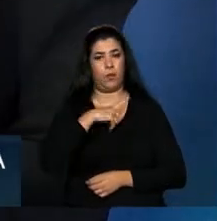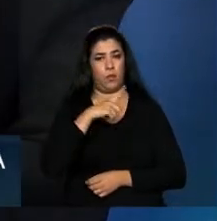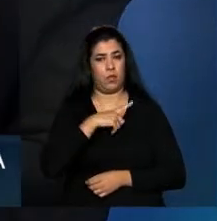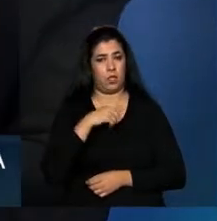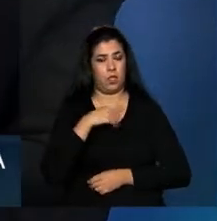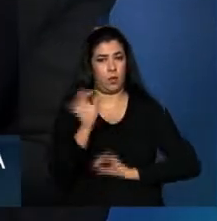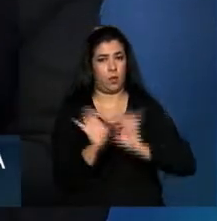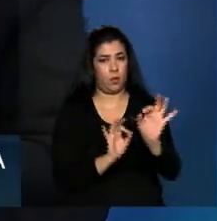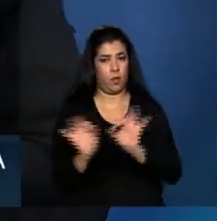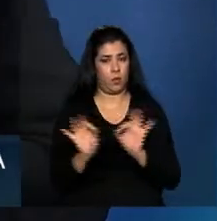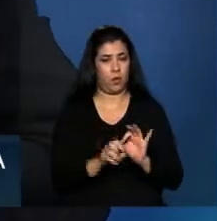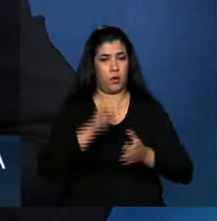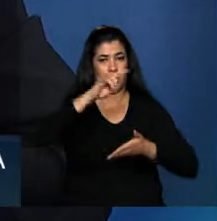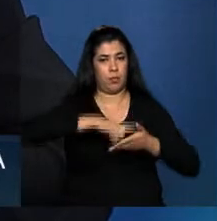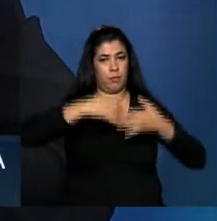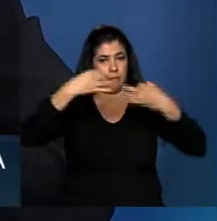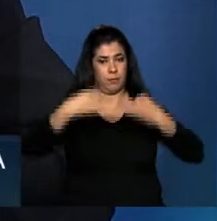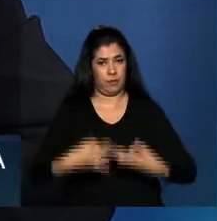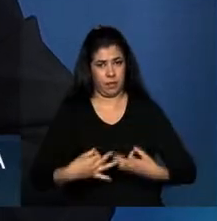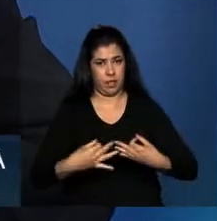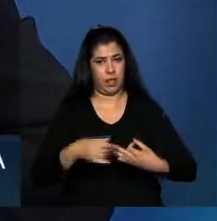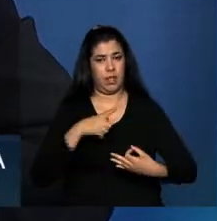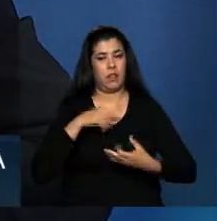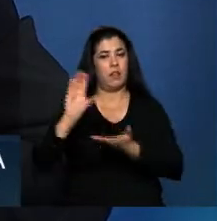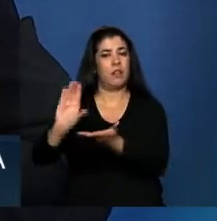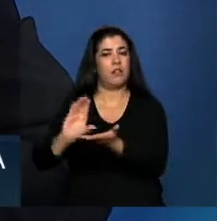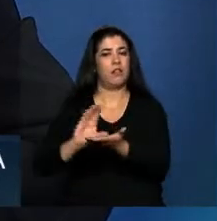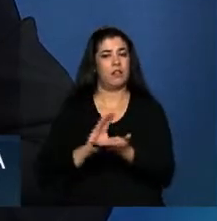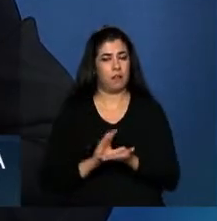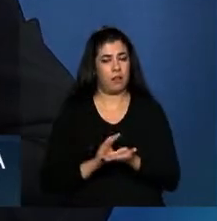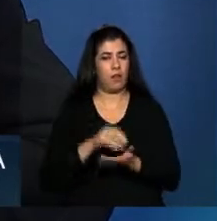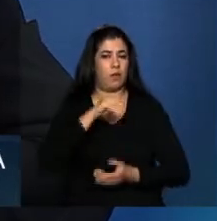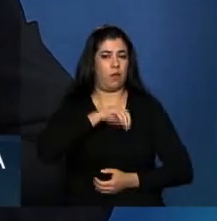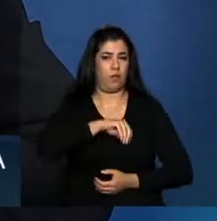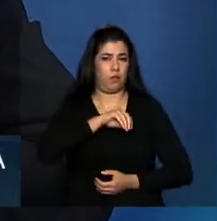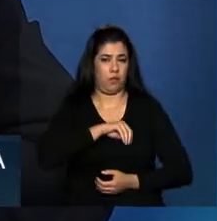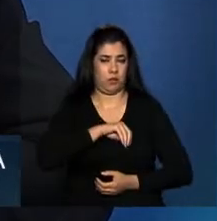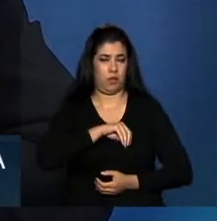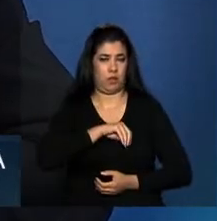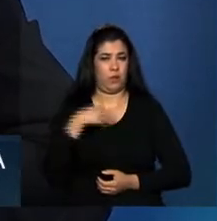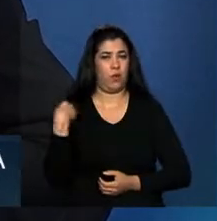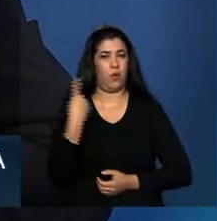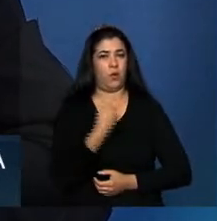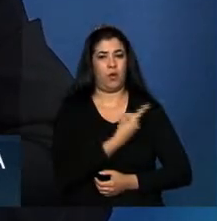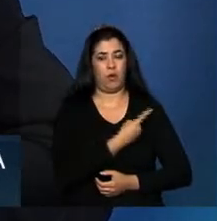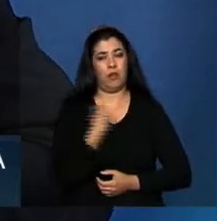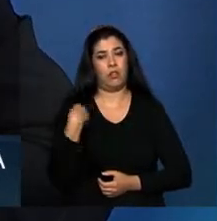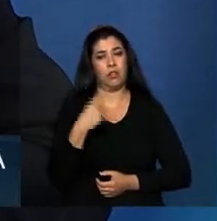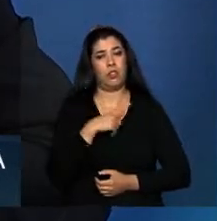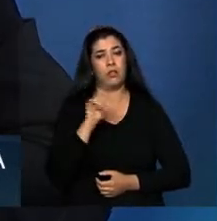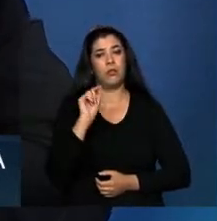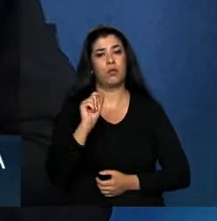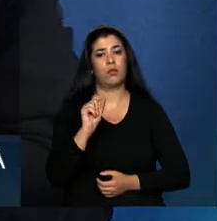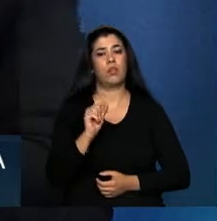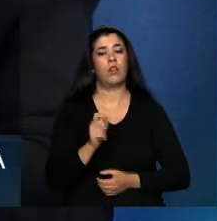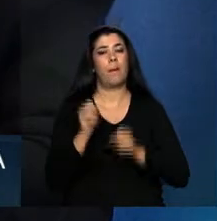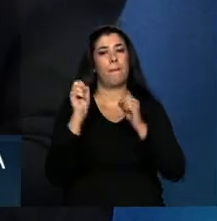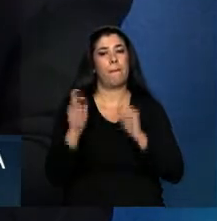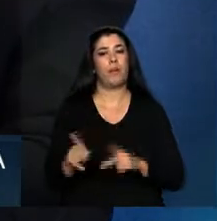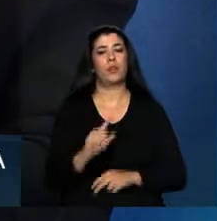sua concessão do benefício do querido salário mínimo, porque nós só se aposentamos por um salário mínimo,